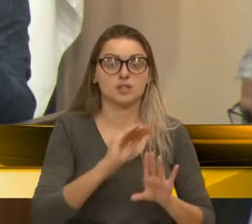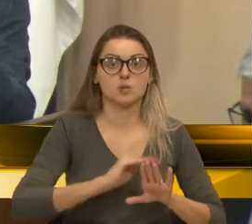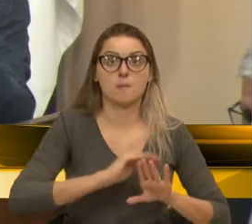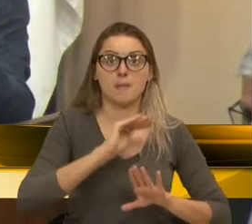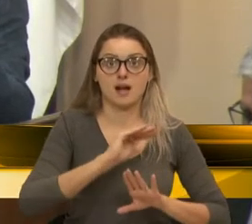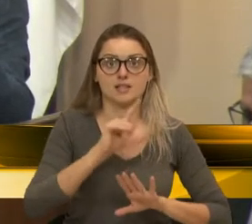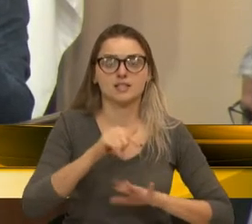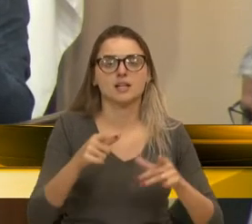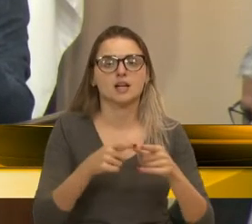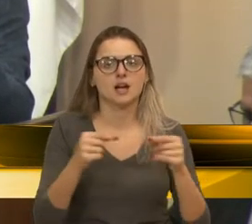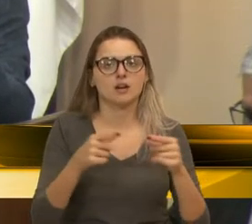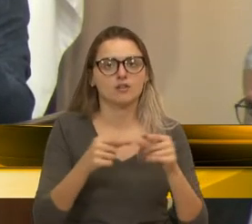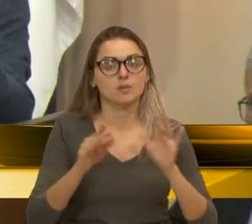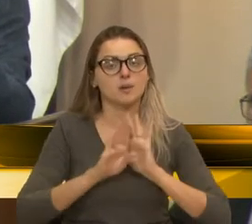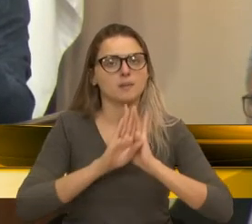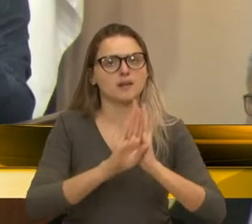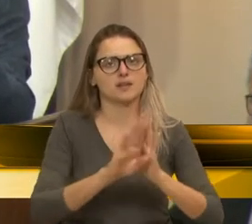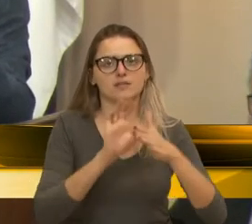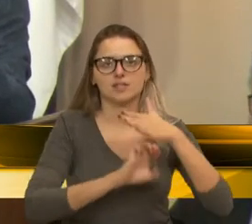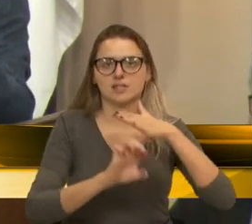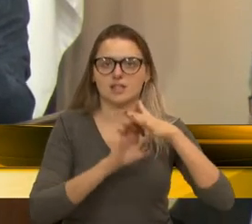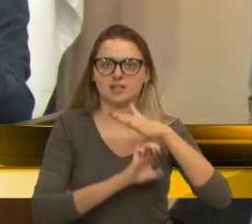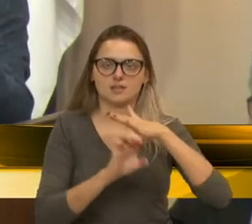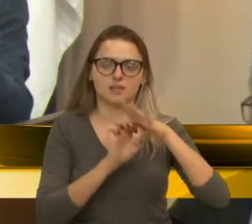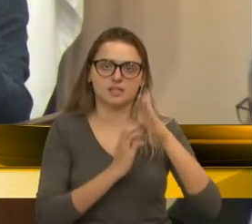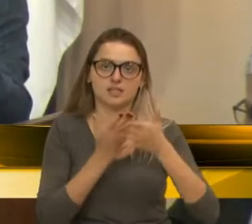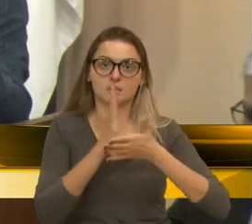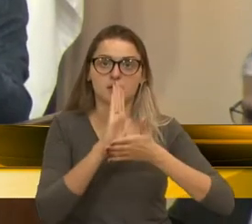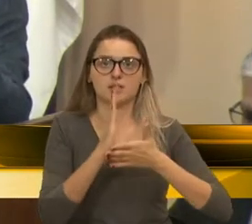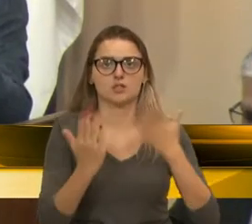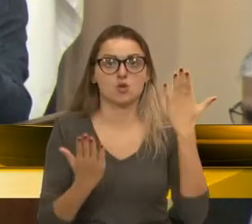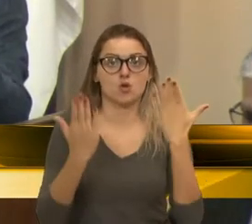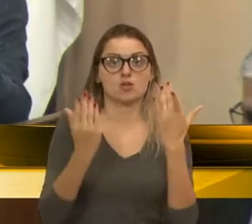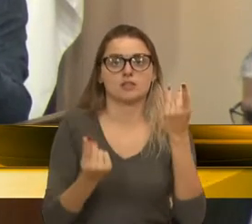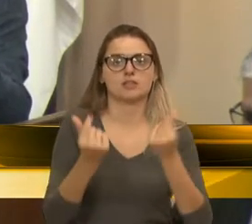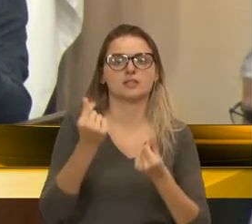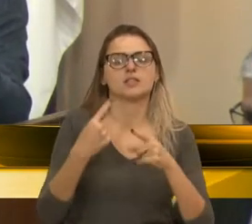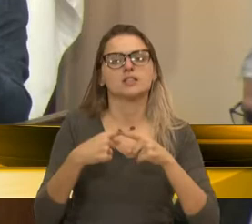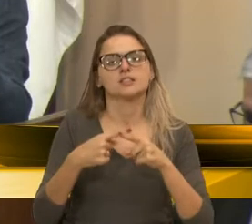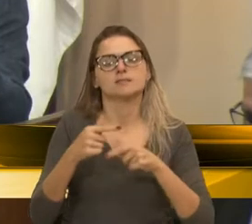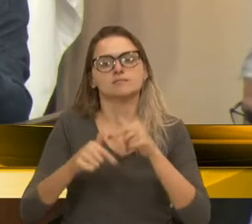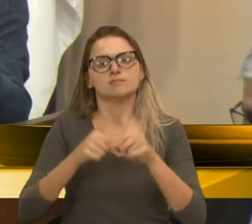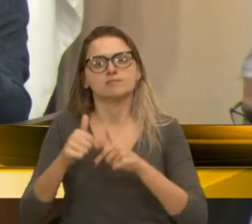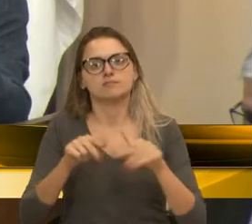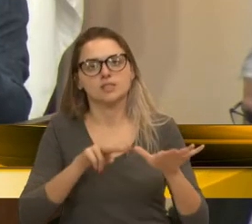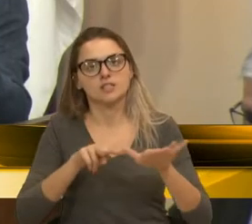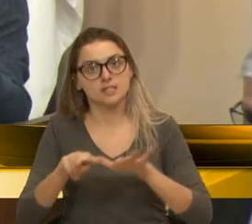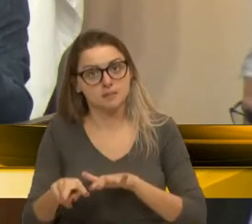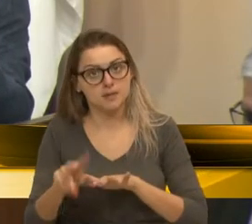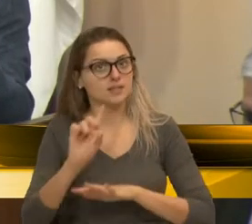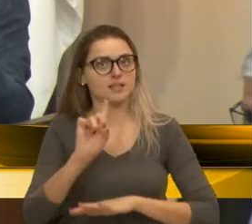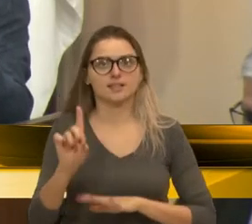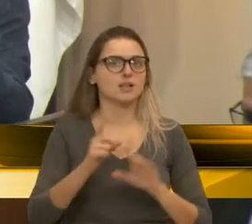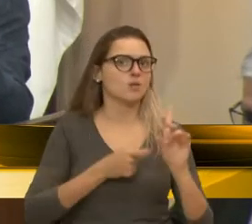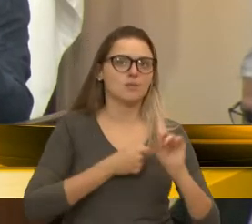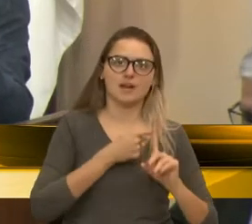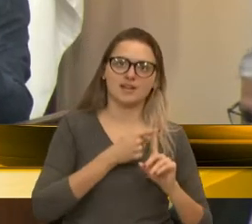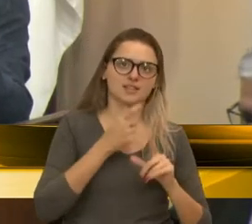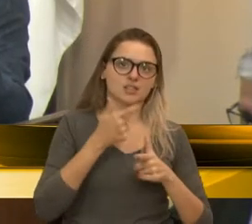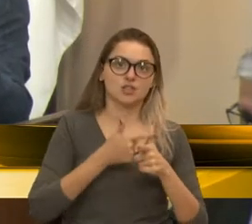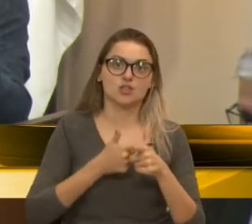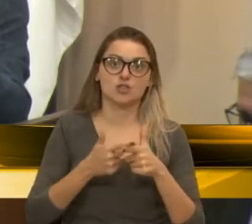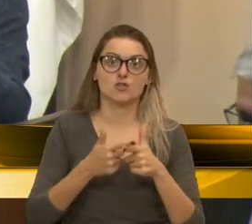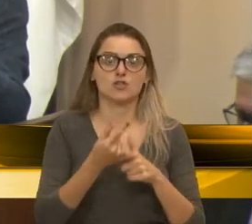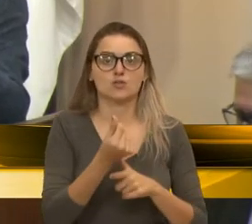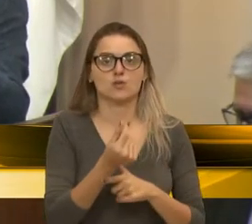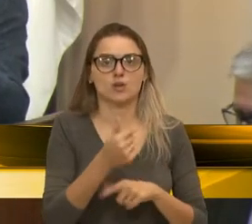da fórmula beneficia as empresas contratadas, visto que considera o serviço prestado semanal e não mensal. Divide-se o valor